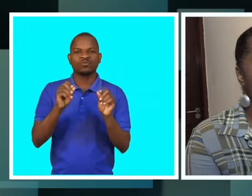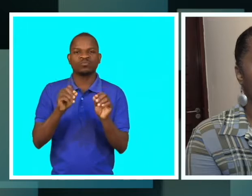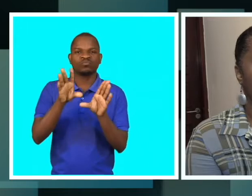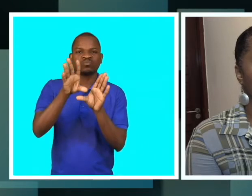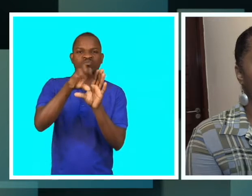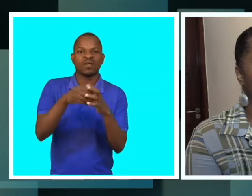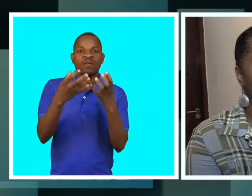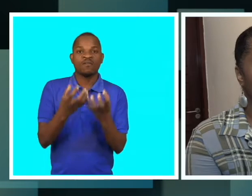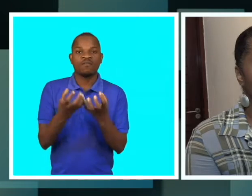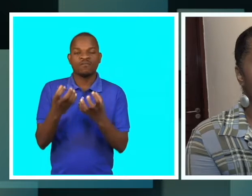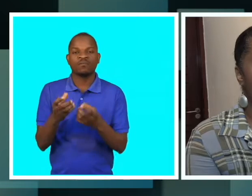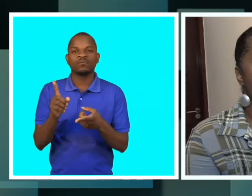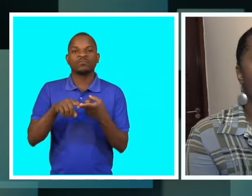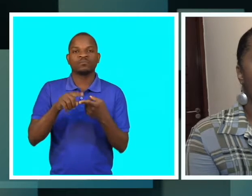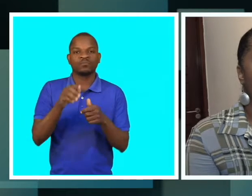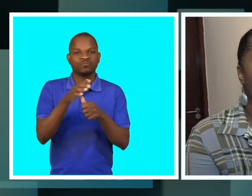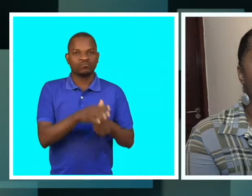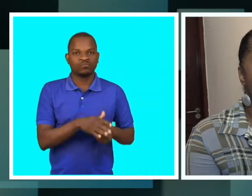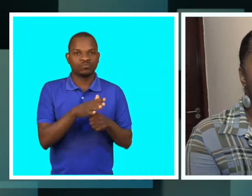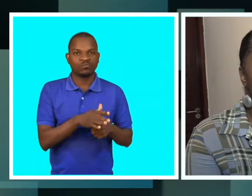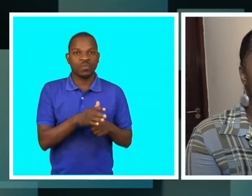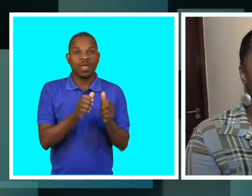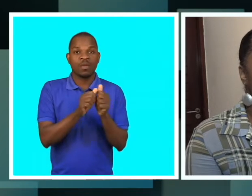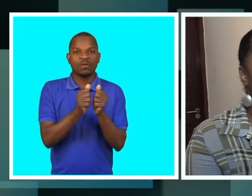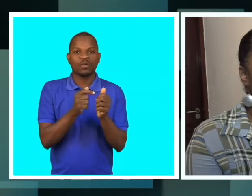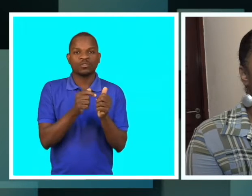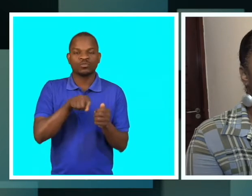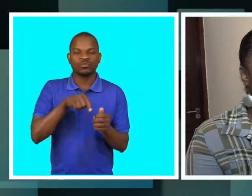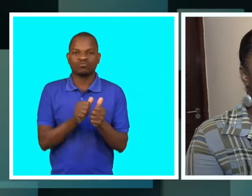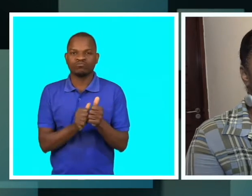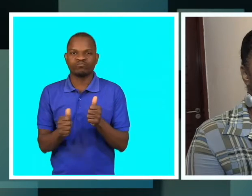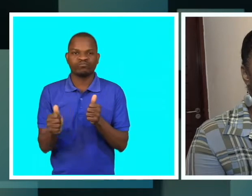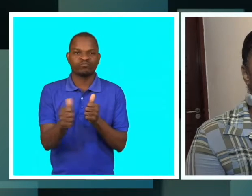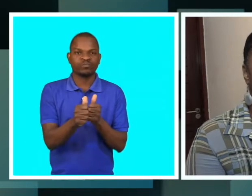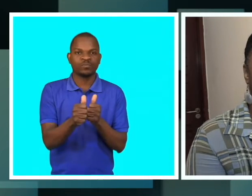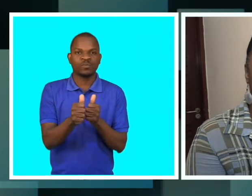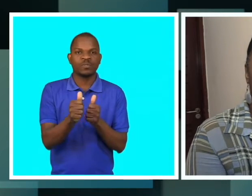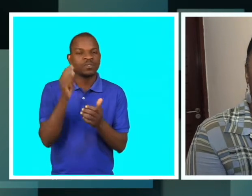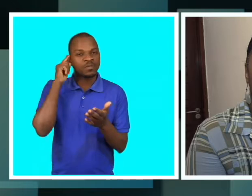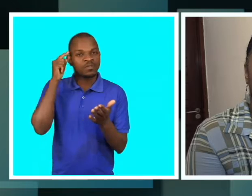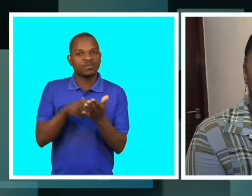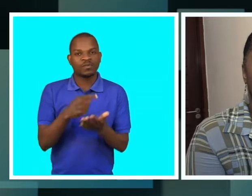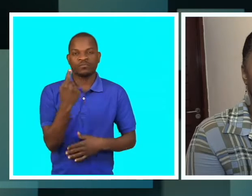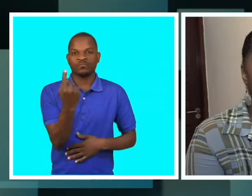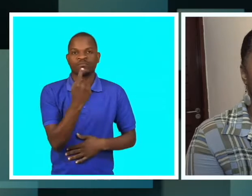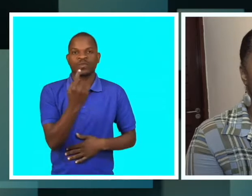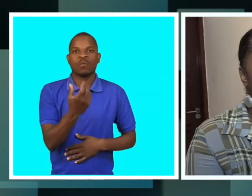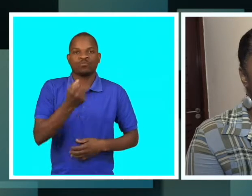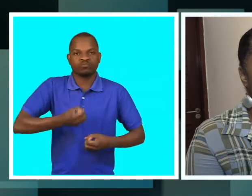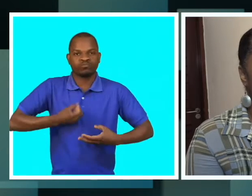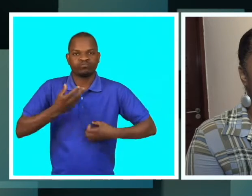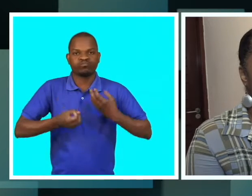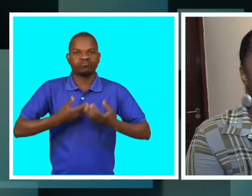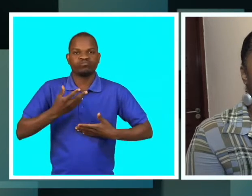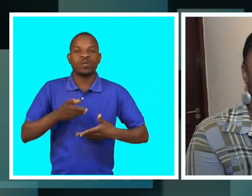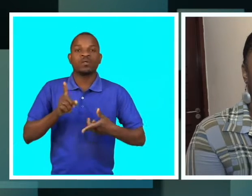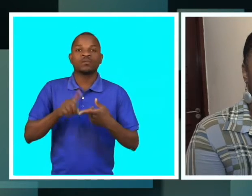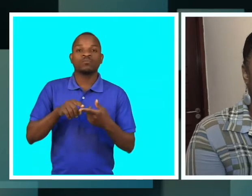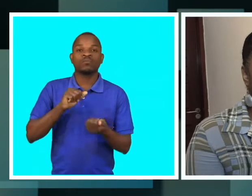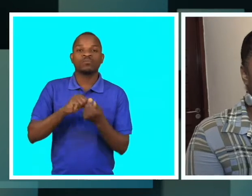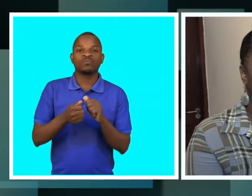inclusão, problemas de discriminação. Então, com o empoderamento destas pessoas, elas, em primeira pessoa, podem falar